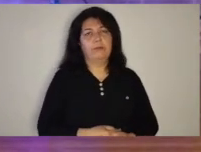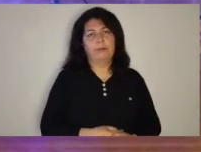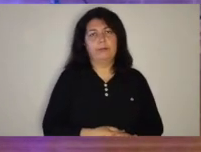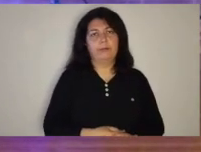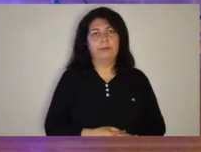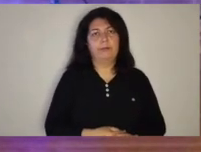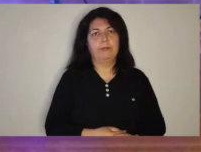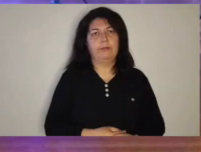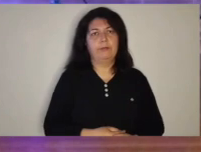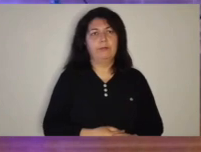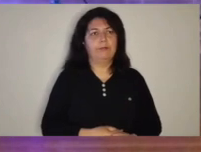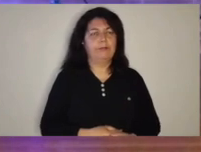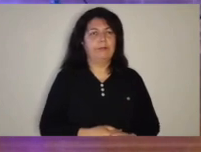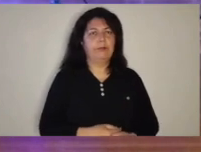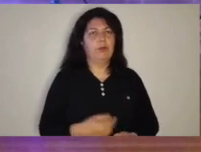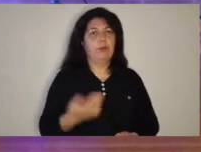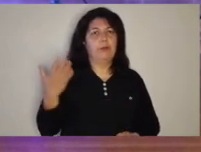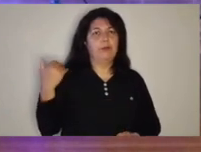com a presença de Deus.